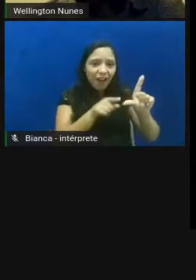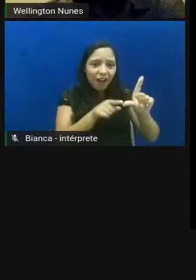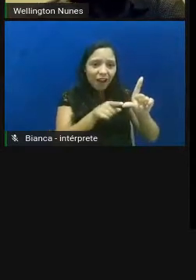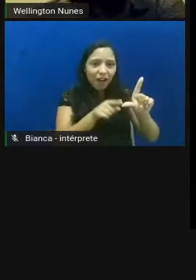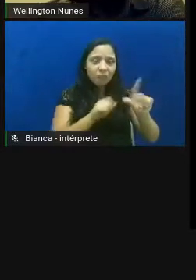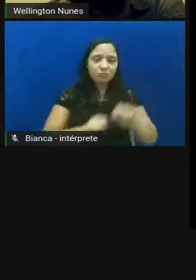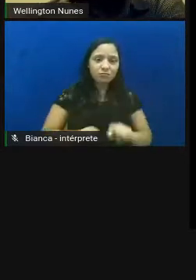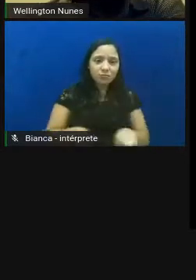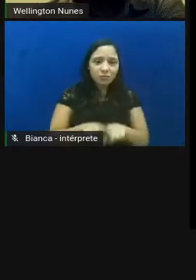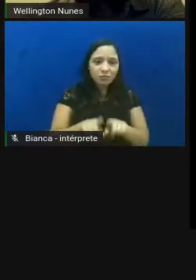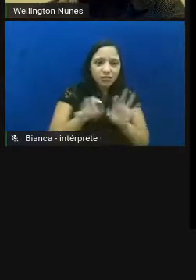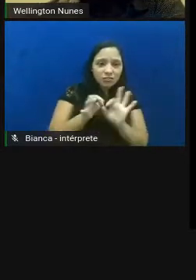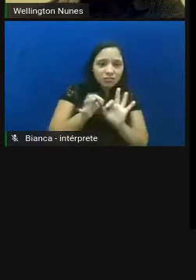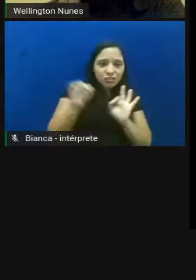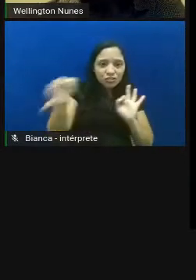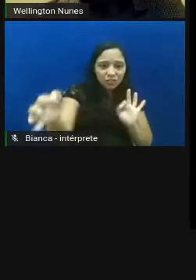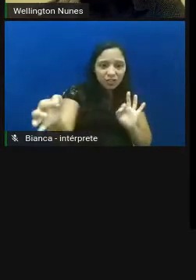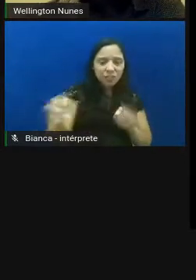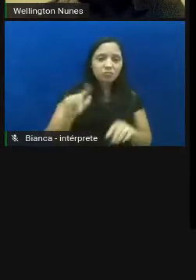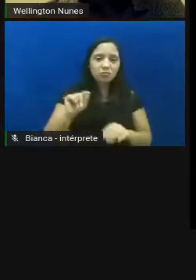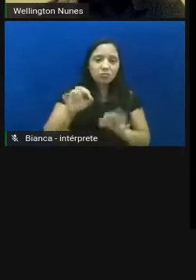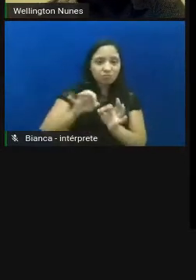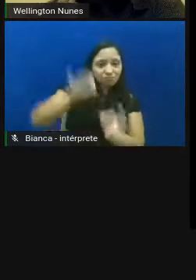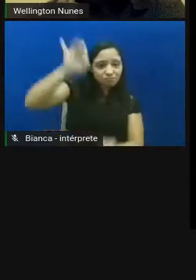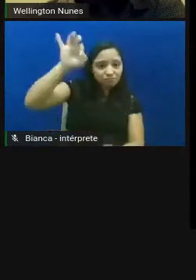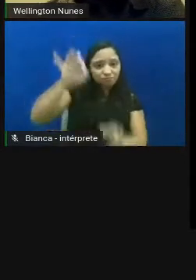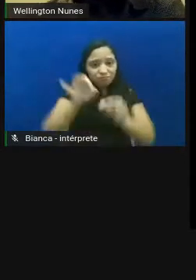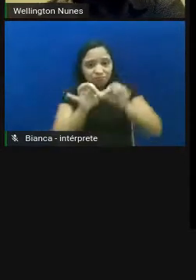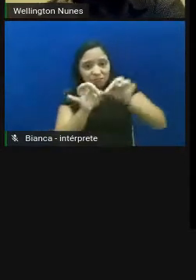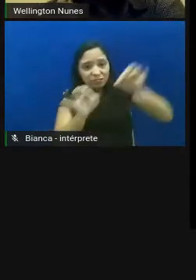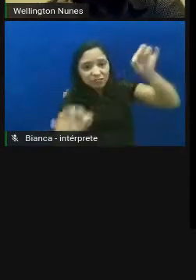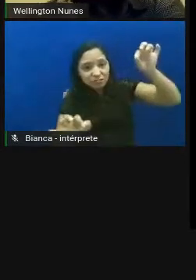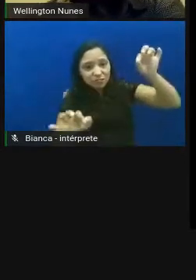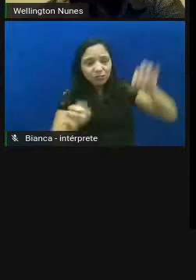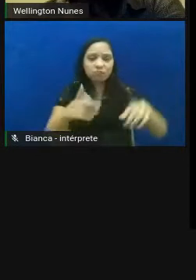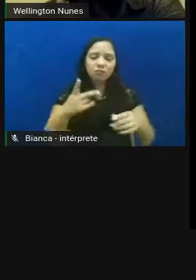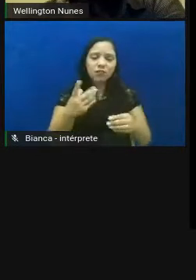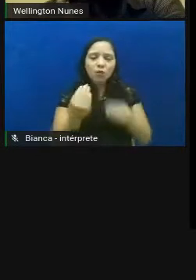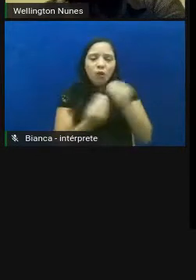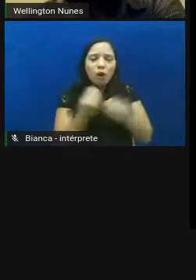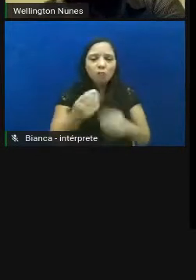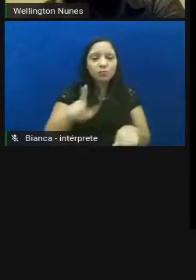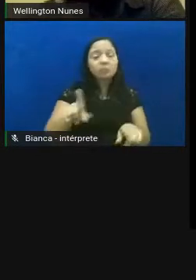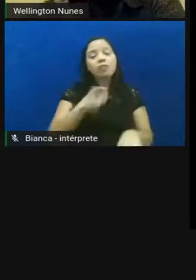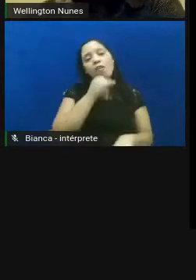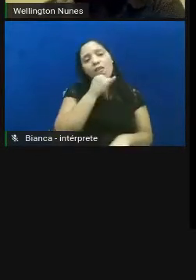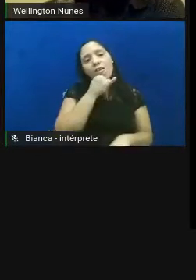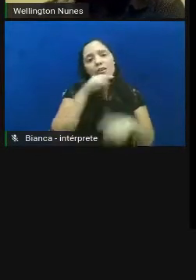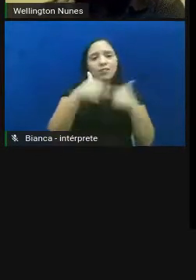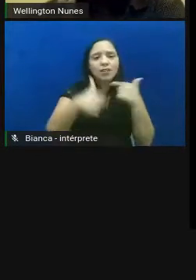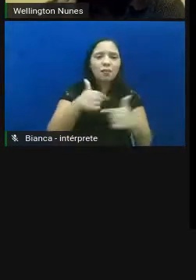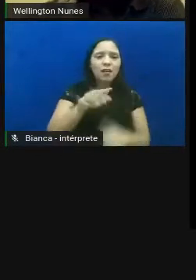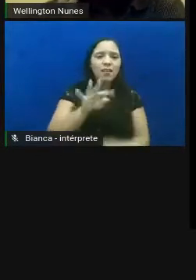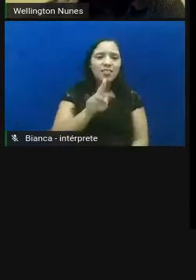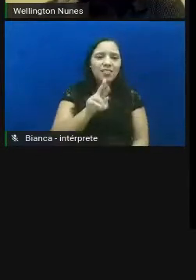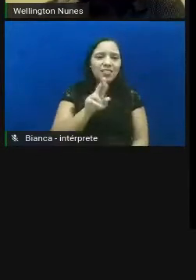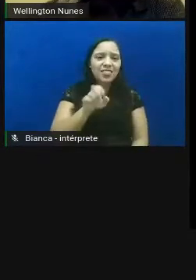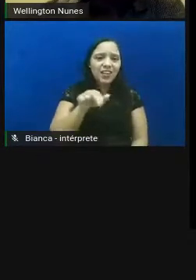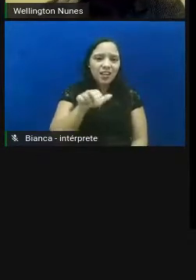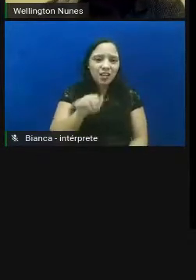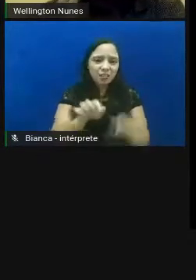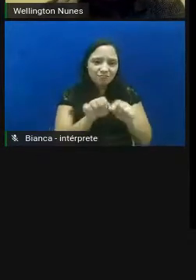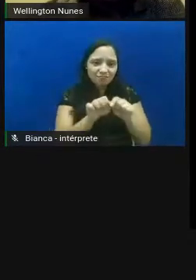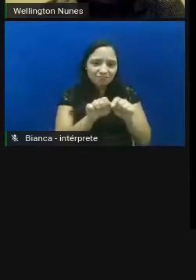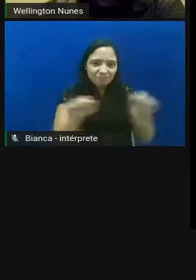medir distâncias horizontais, distância inclinada. Você pode trabalhar com trena, até os equipamentos que eu mostrei ali como